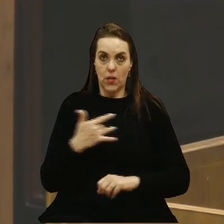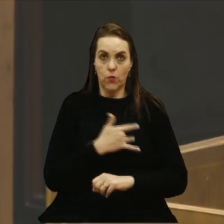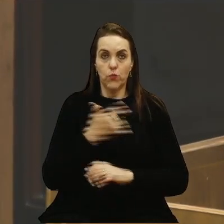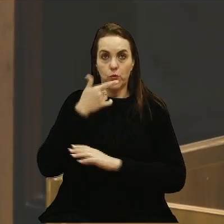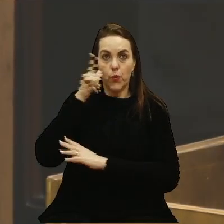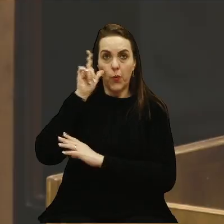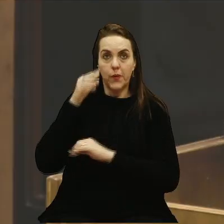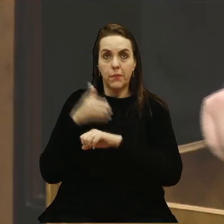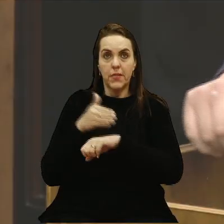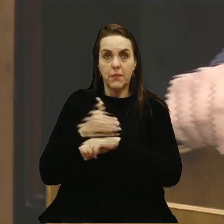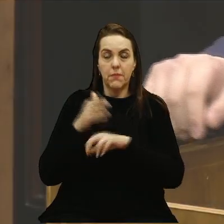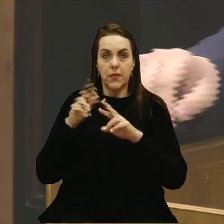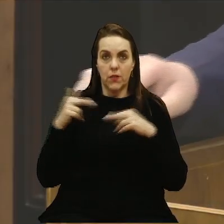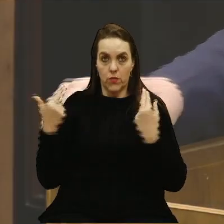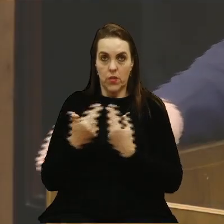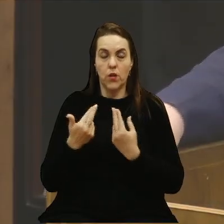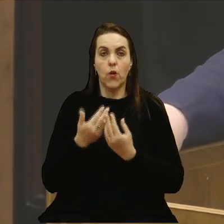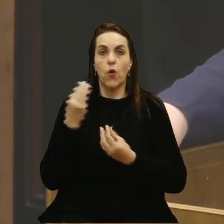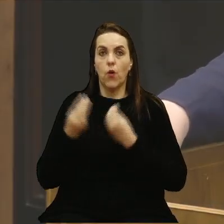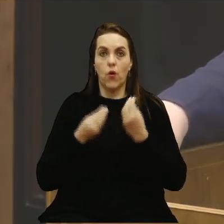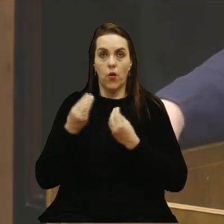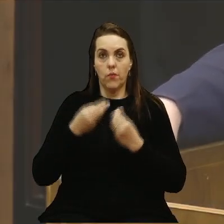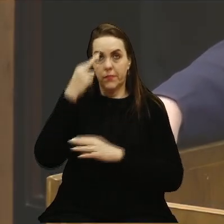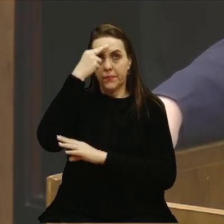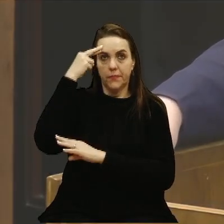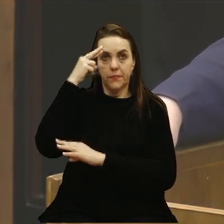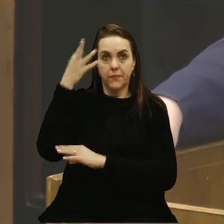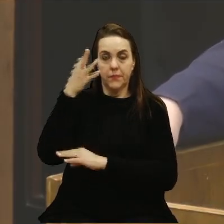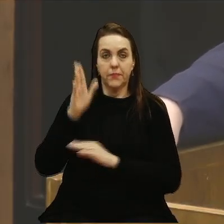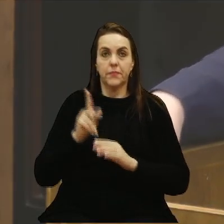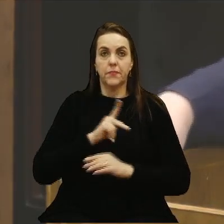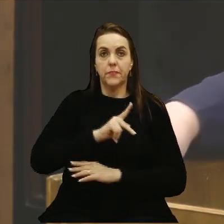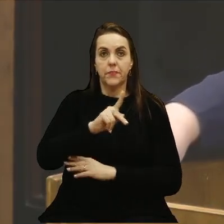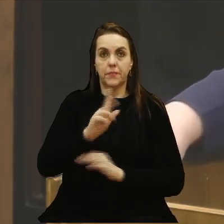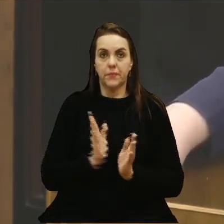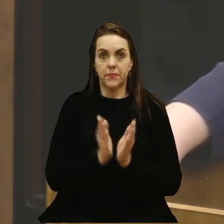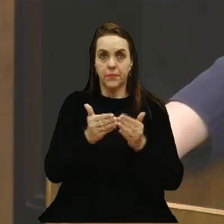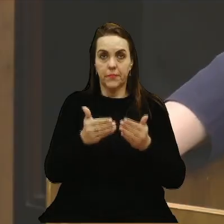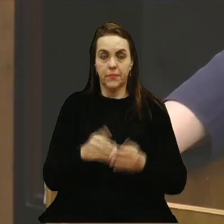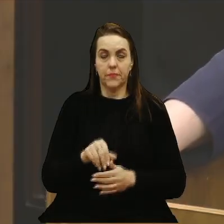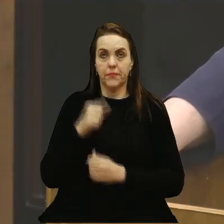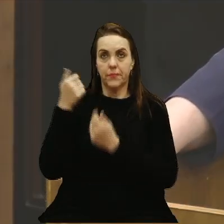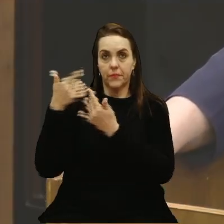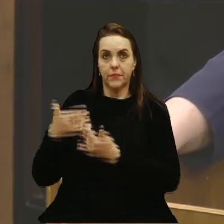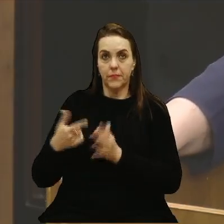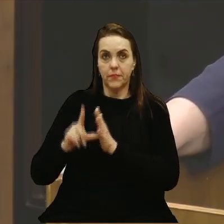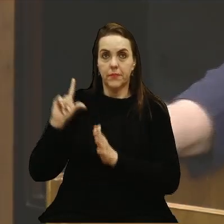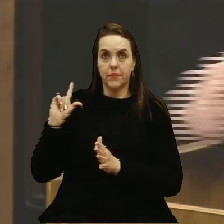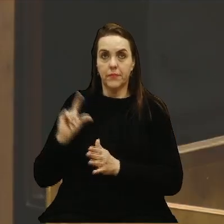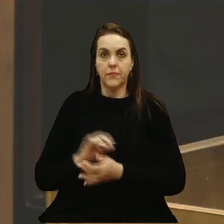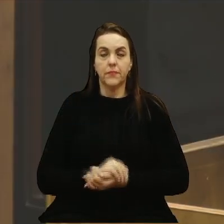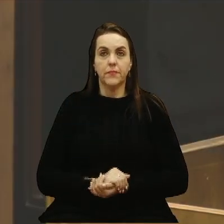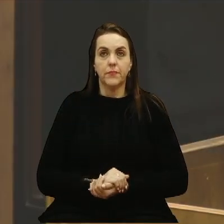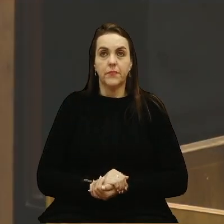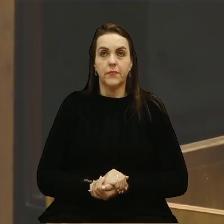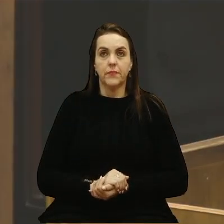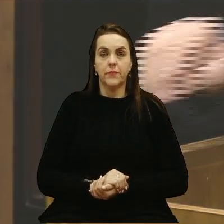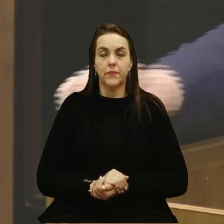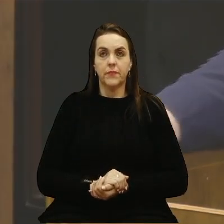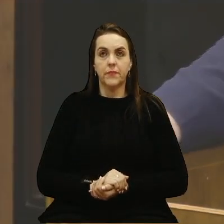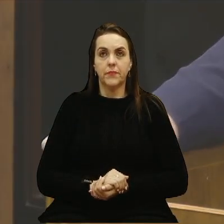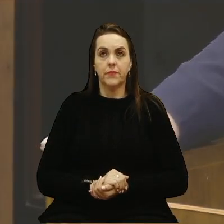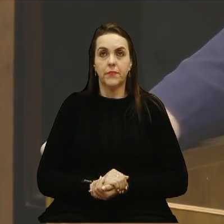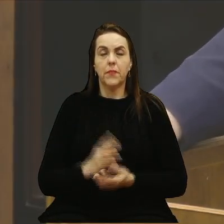participei da reunião, conforme o vereador Rafael Bueno, que é o presidente dessa comissão, mencionou antes, e foi